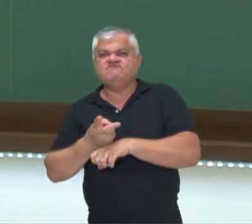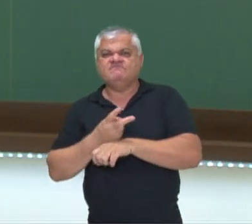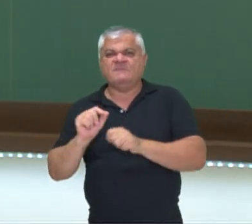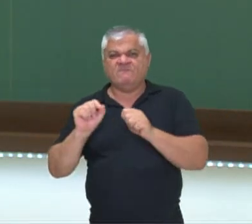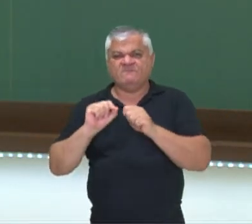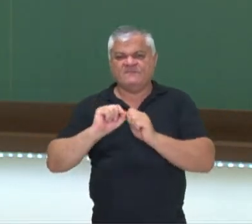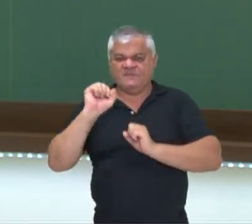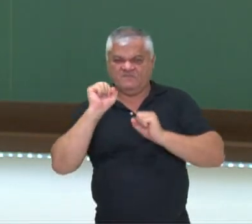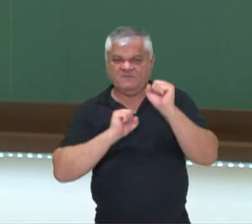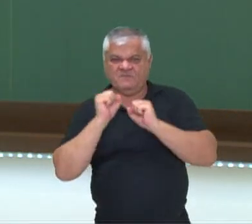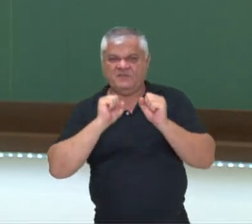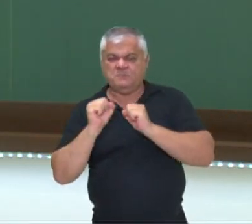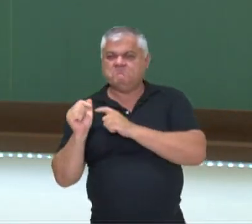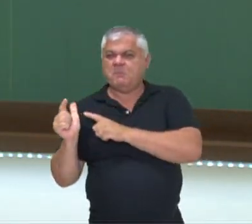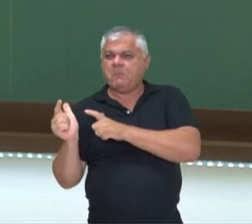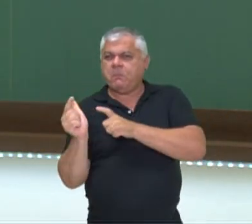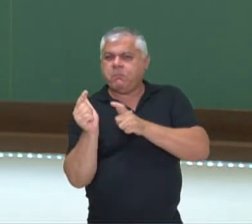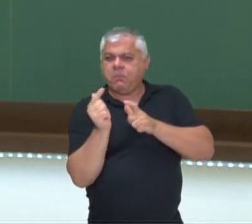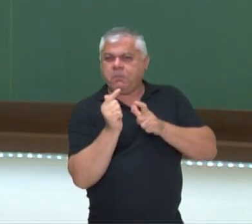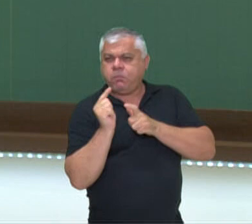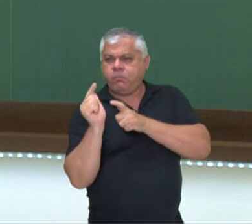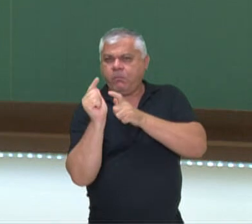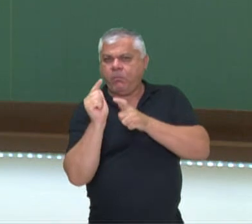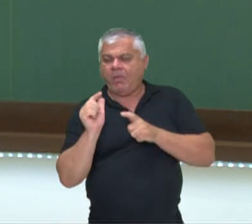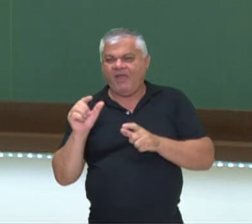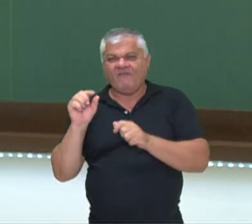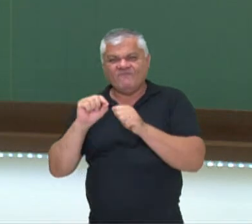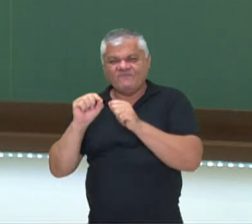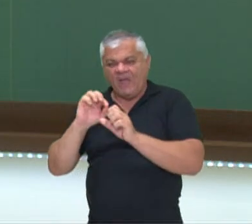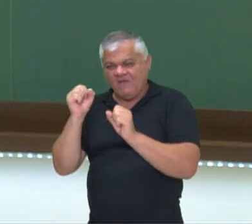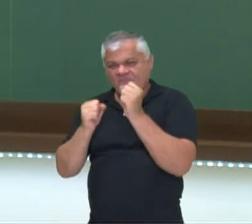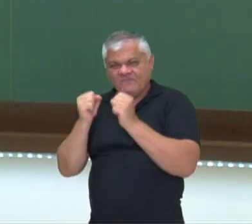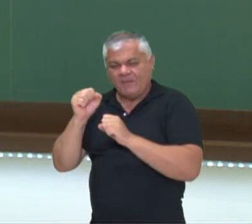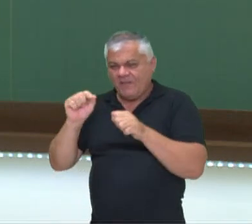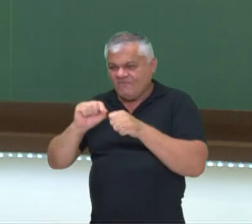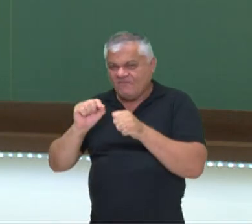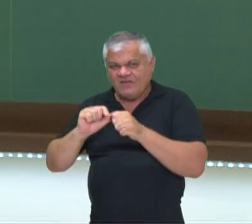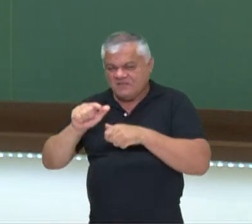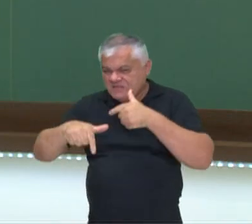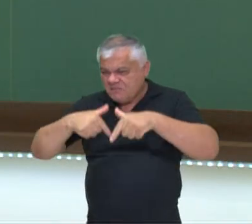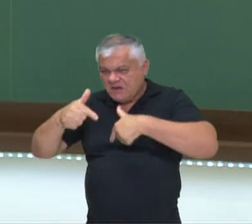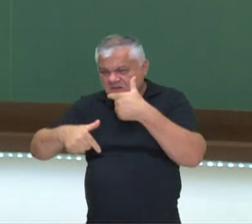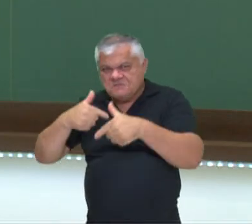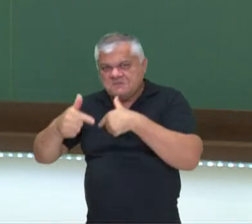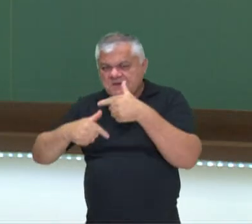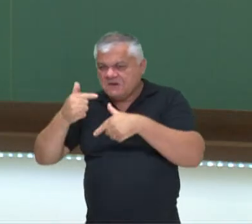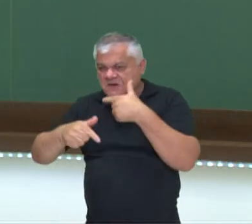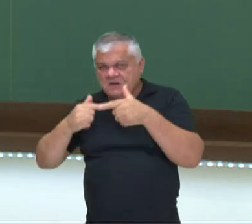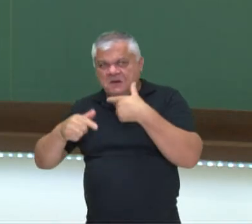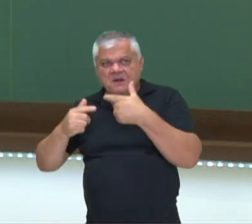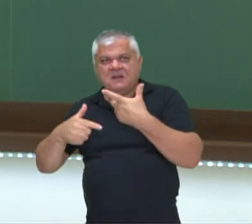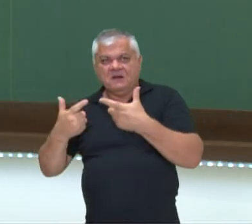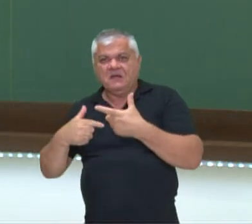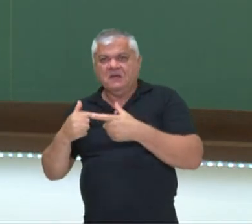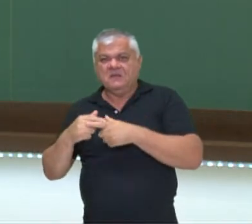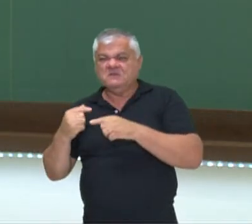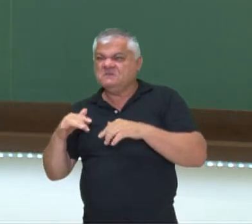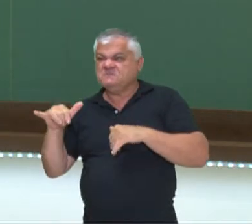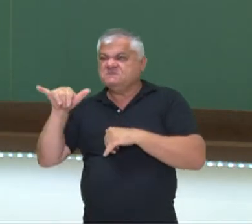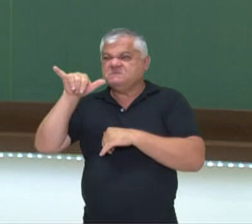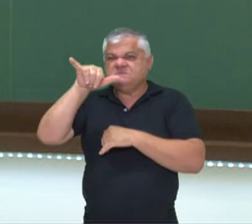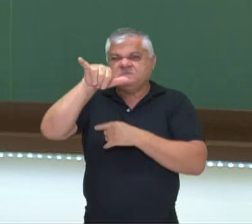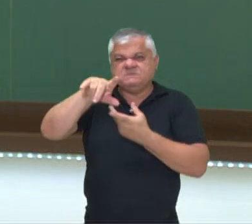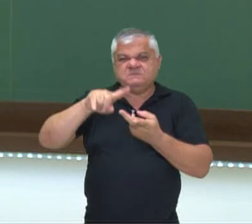fabricar armamentos. Porque fabricando armamentos você impõe uma postura que incita ao medo no adversário.